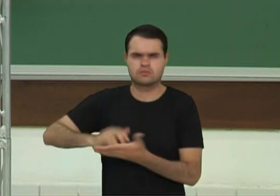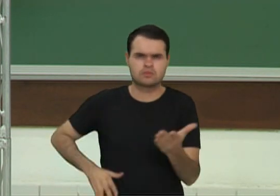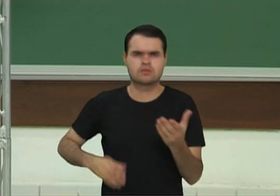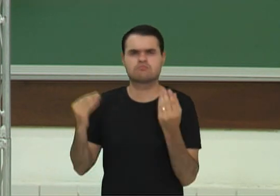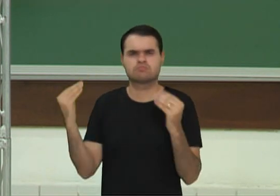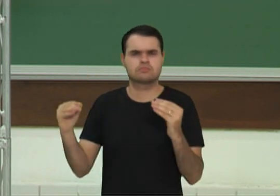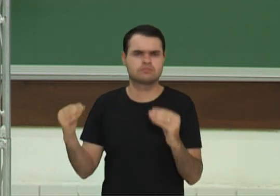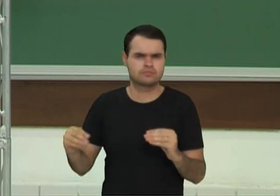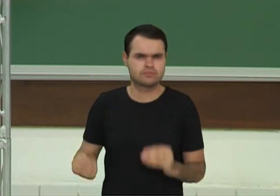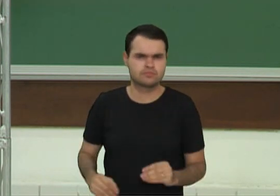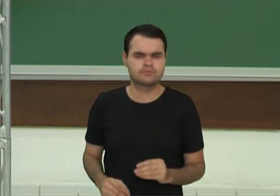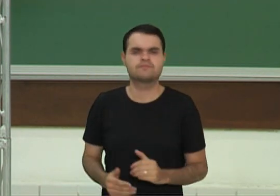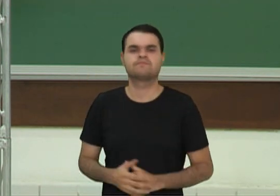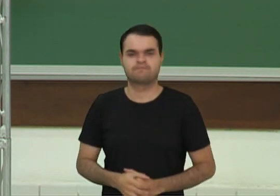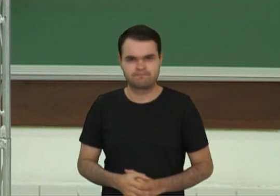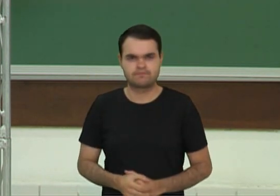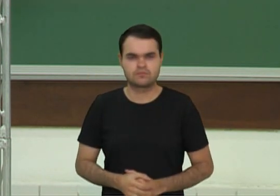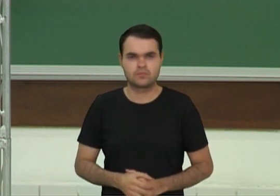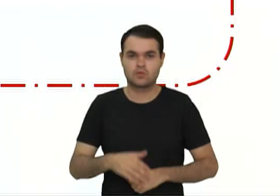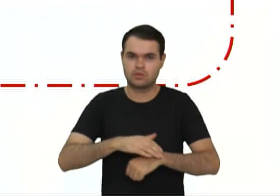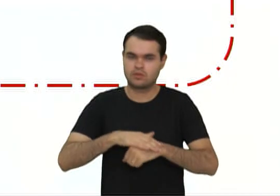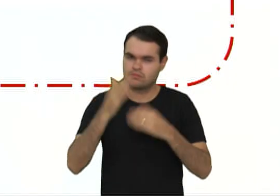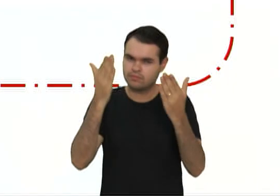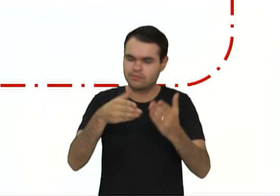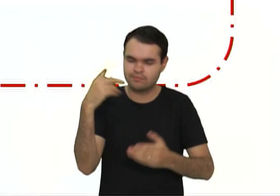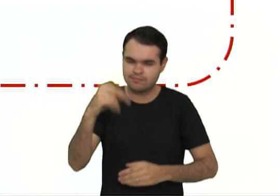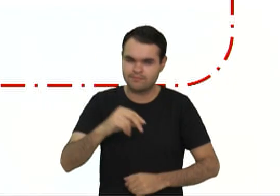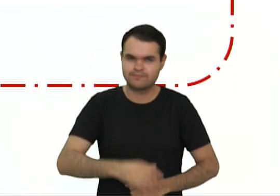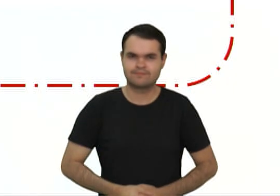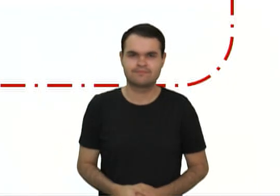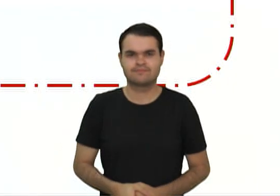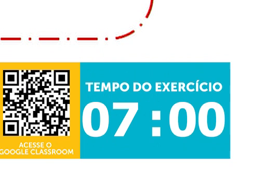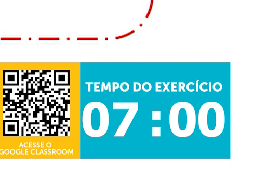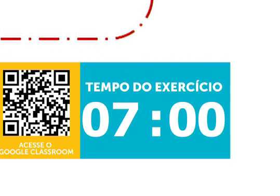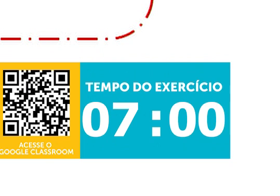que estão sendo propostas. Então o tempo está na tela, vai lá!